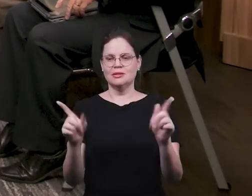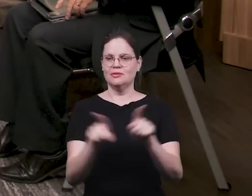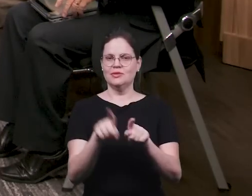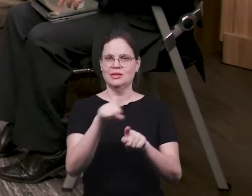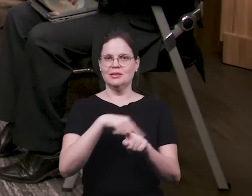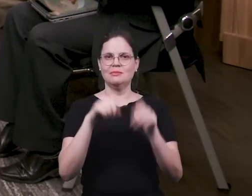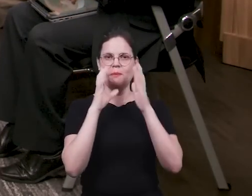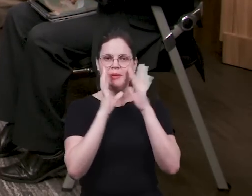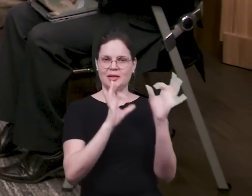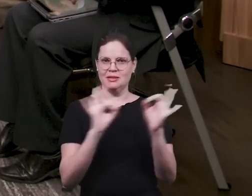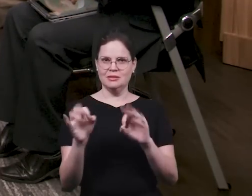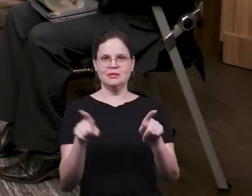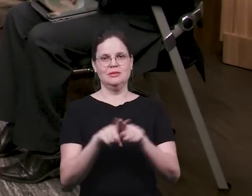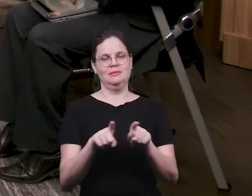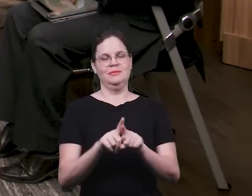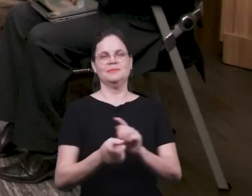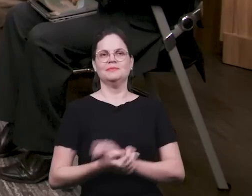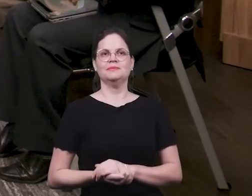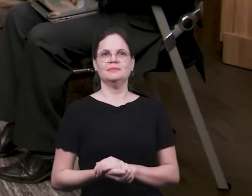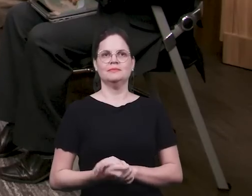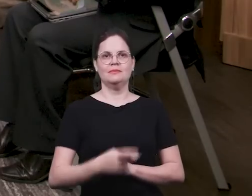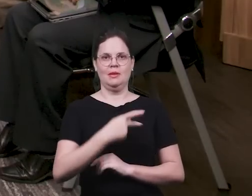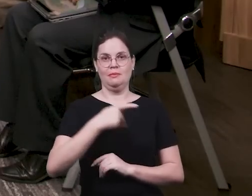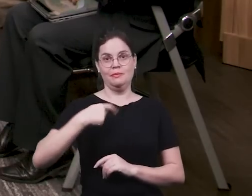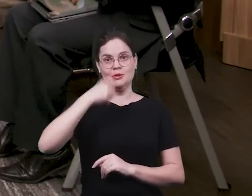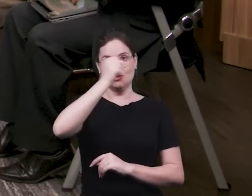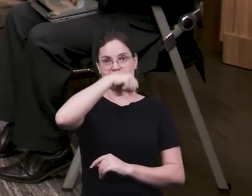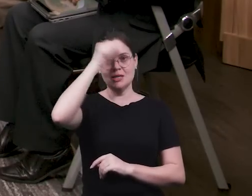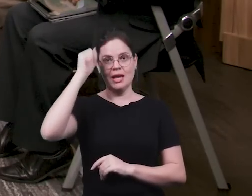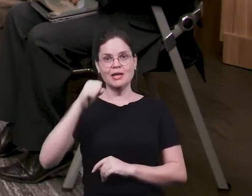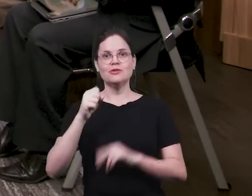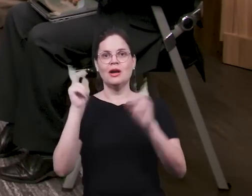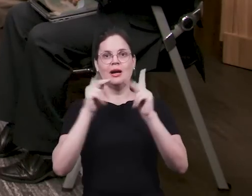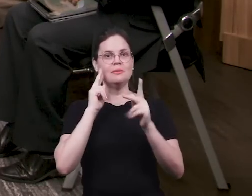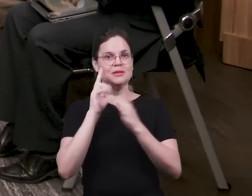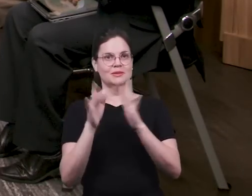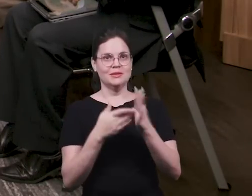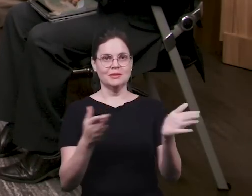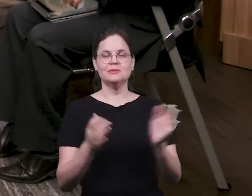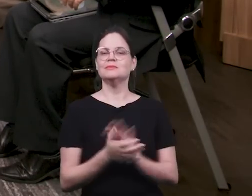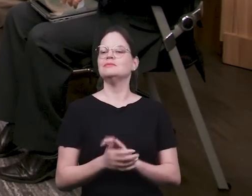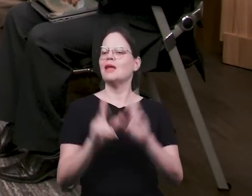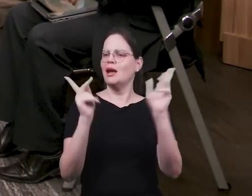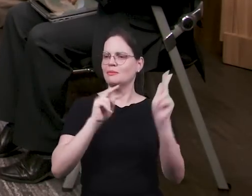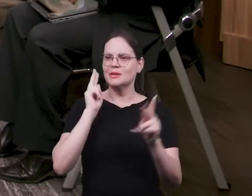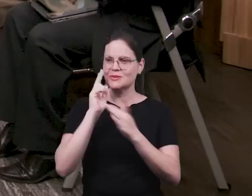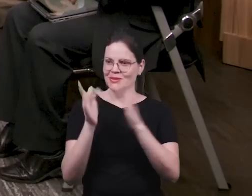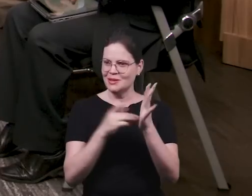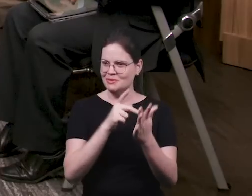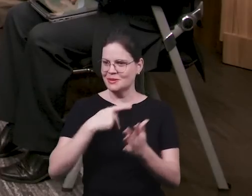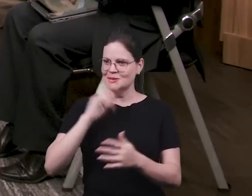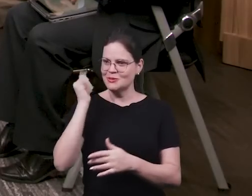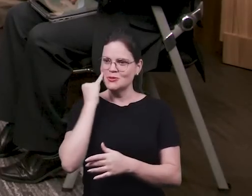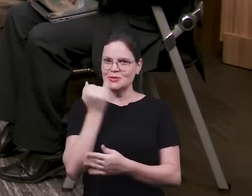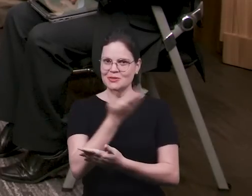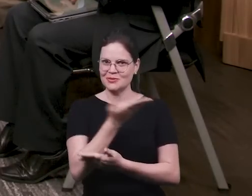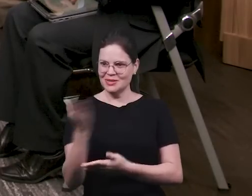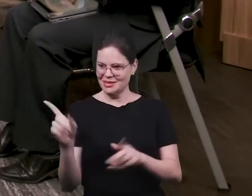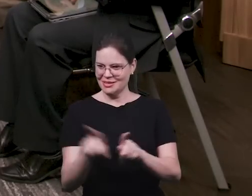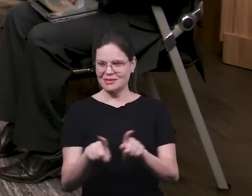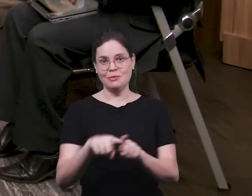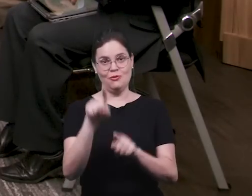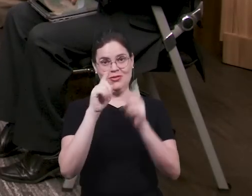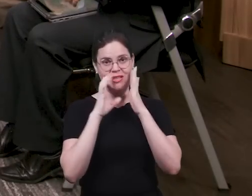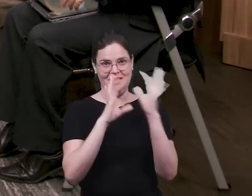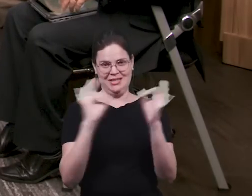aqui presentes e os que participam conosco. Sérgio, pastor Sérgio Souza, paz do Senhor, Sérgio. Paz do Senhor, pastor Josias, todos aqui e